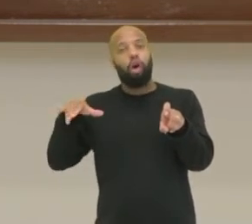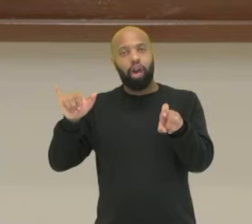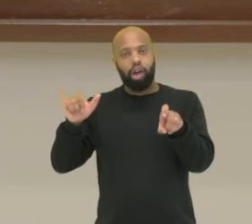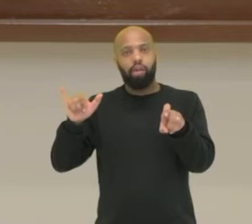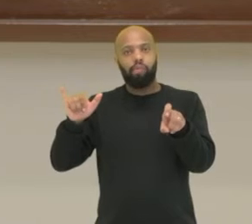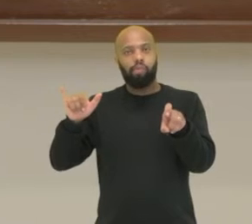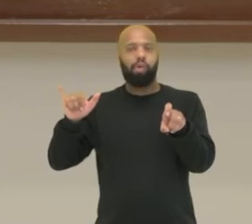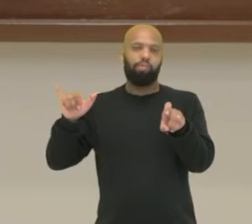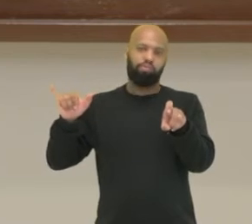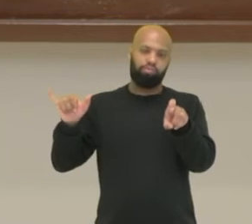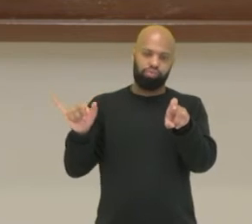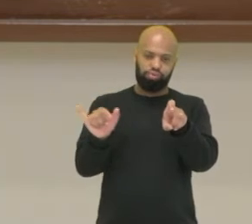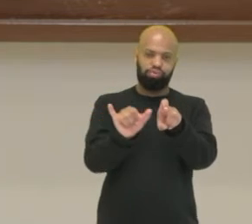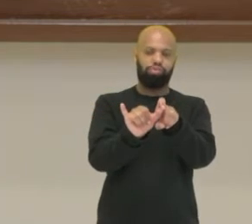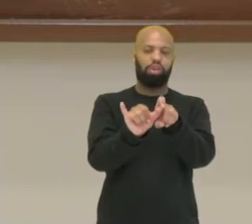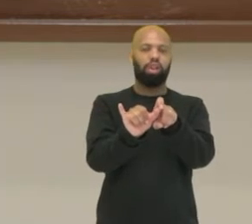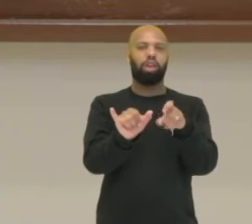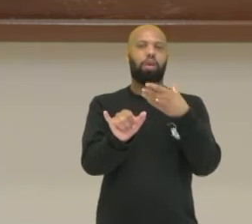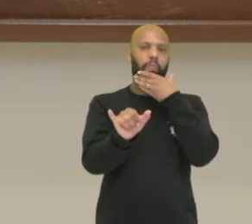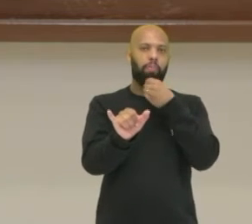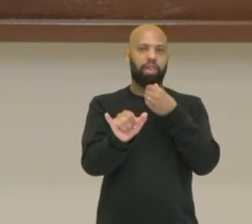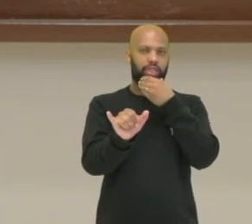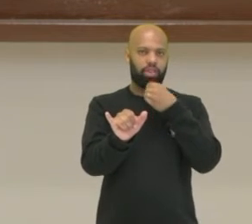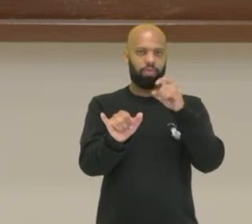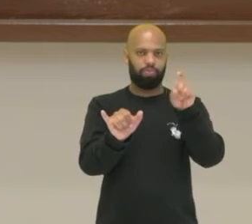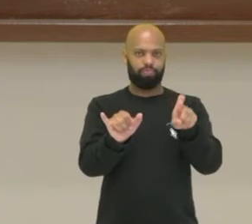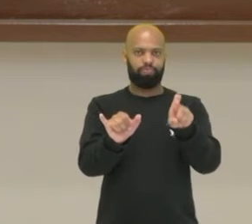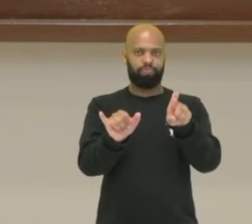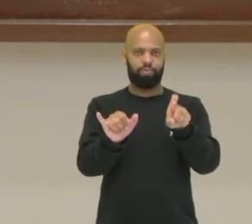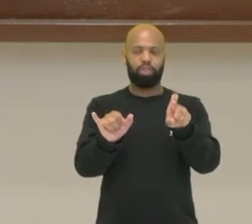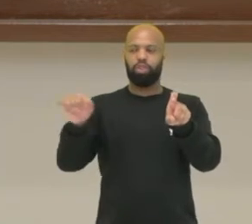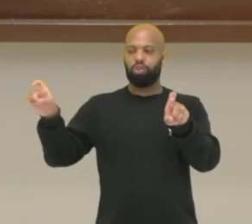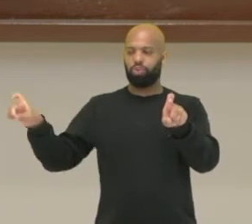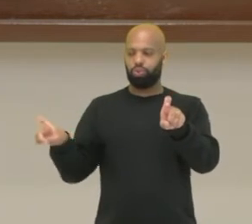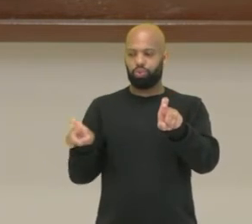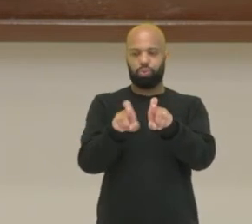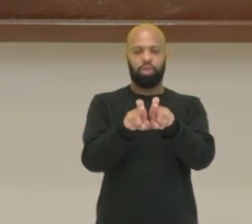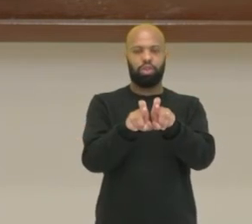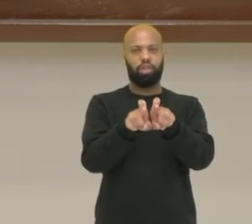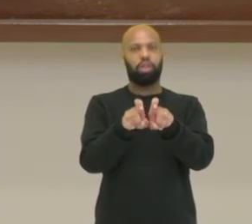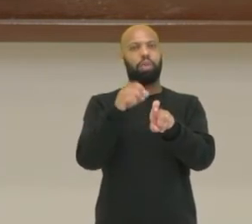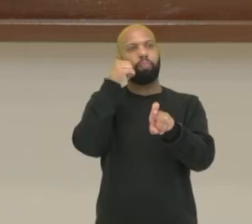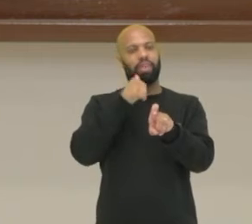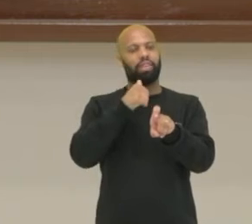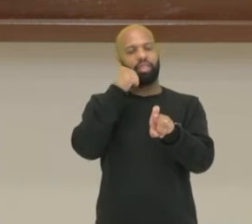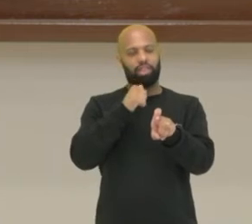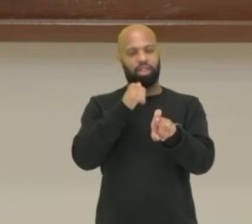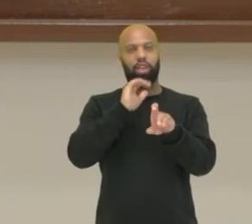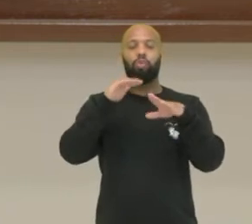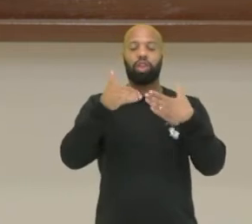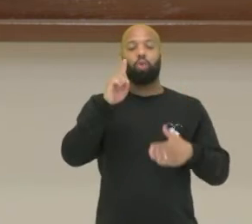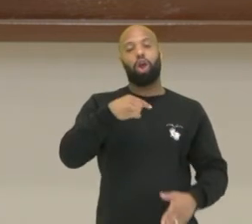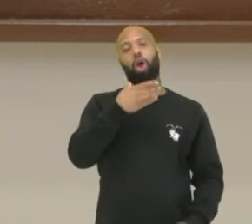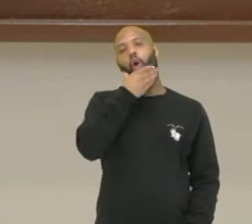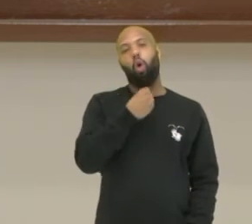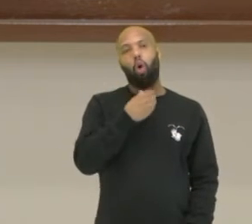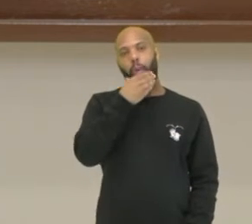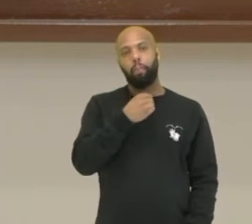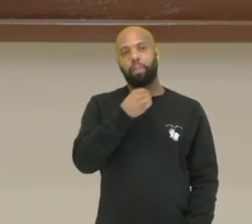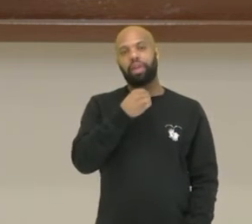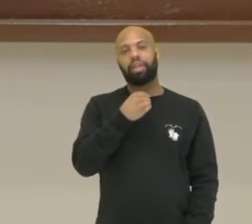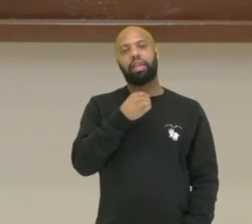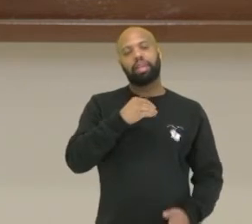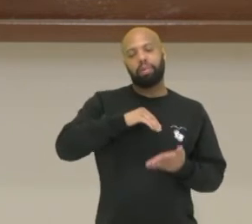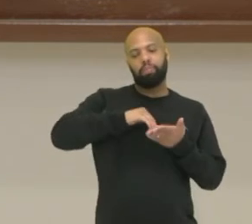X ou Y. E é por este motivo que são os homens que definem o sexo